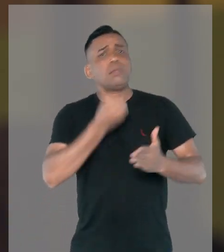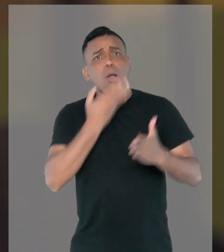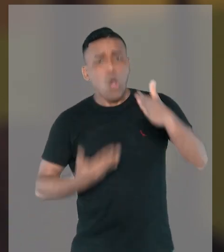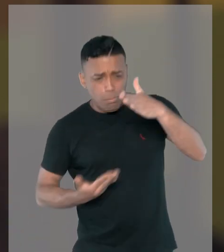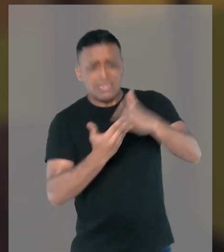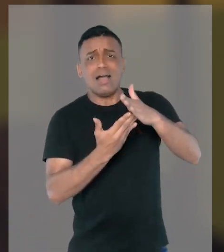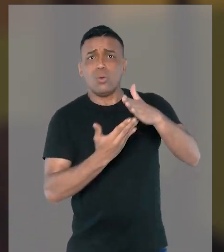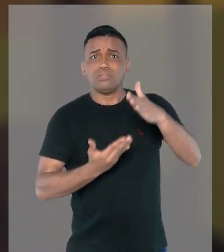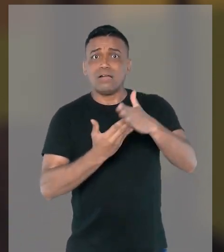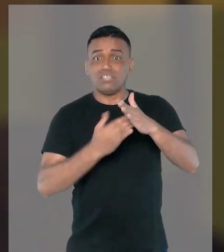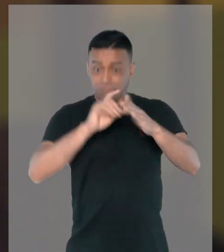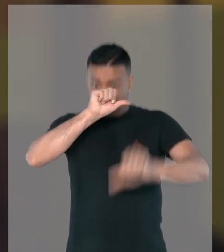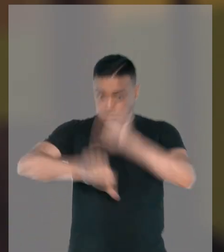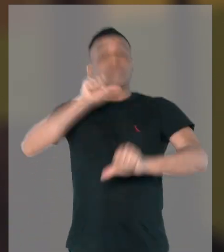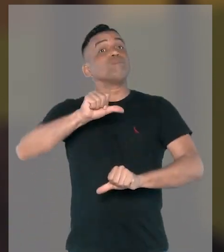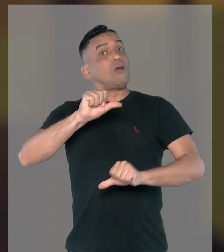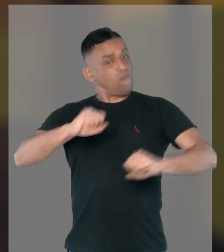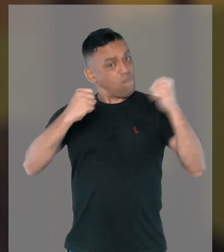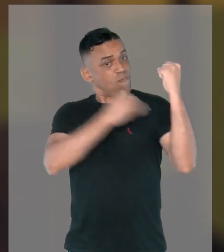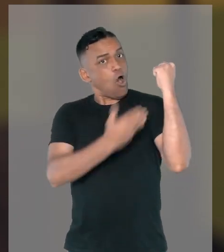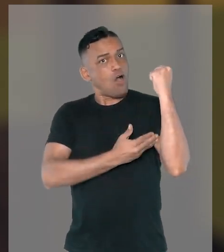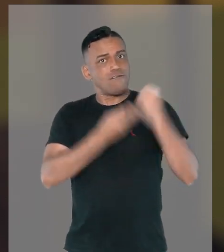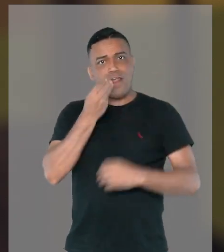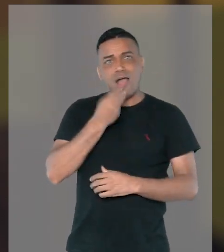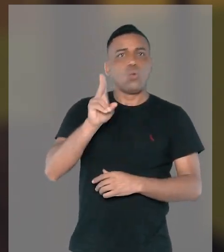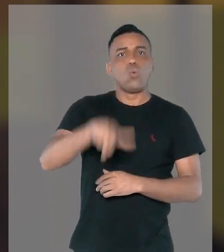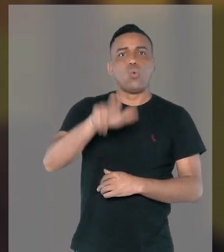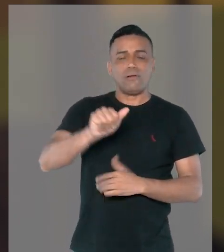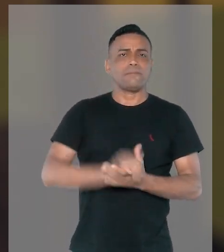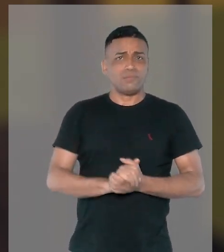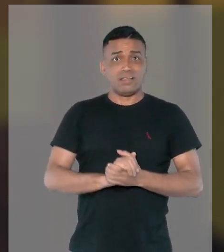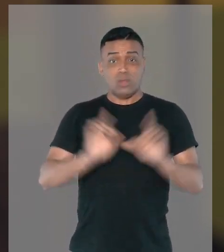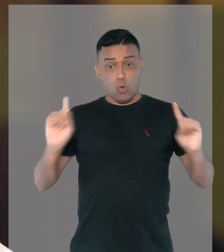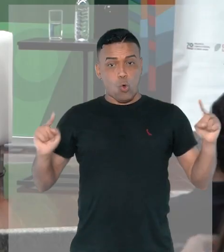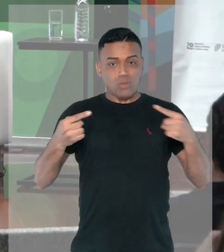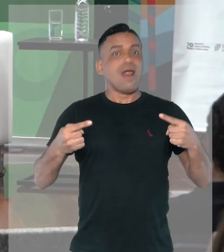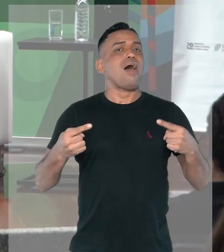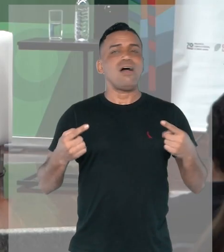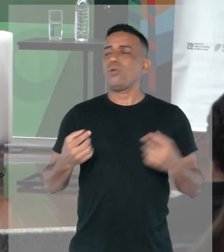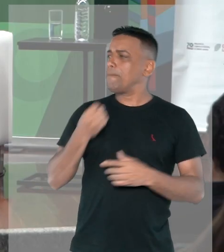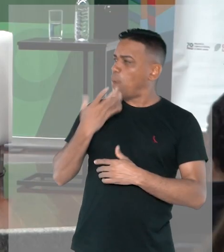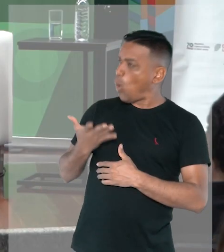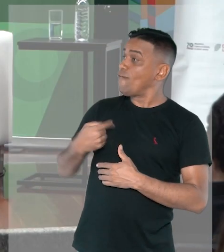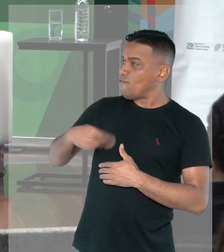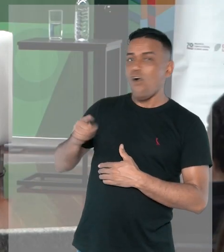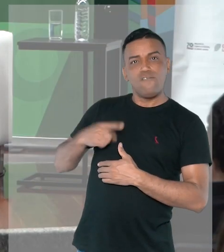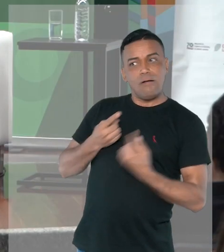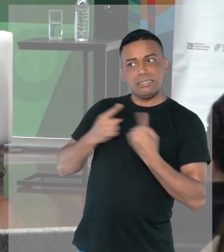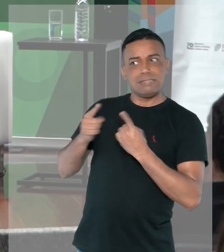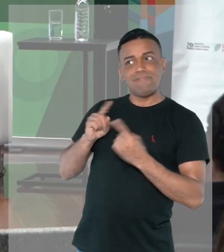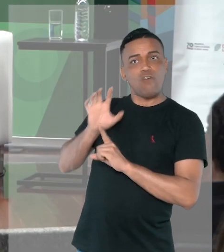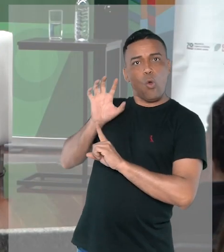porque o obstáculo torna você mais forte, não mais fraco. Tem alguém que é contrário a você, que bom. Vamos lá. Vamos ver como é